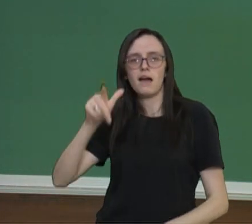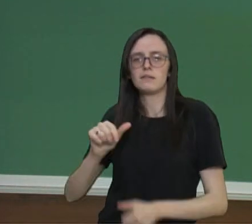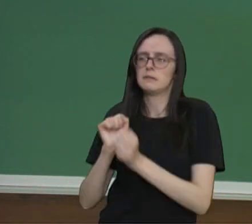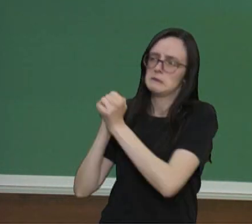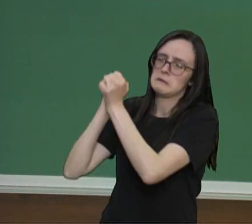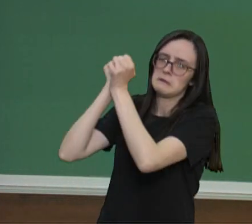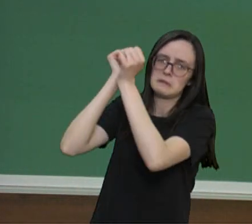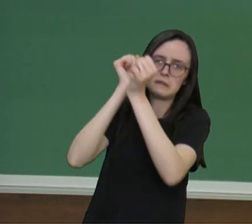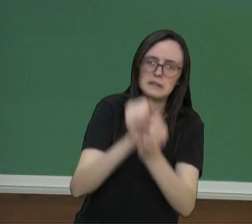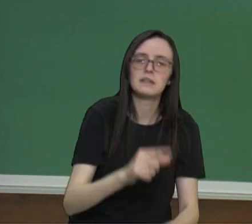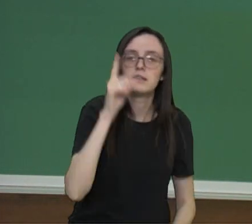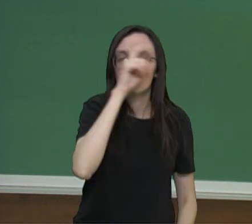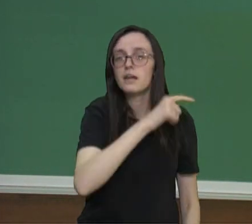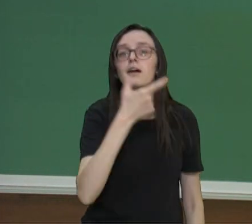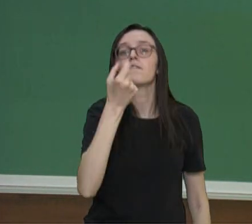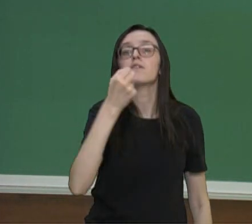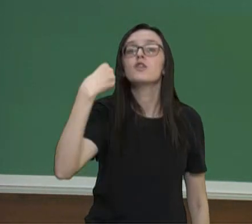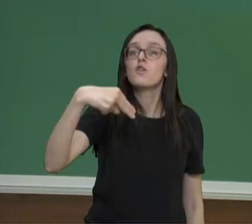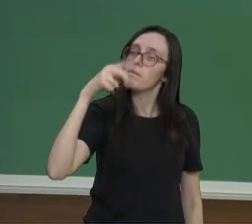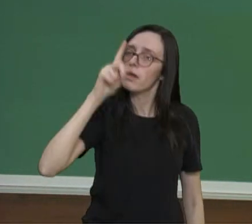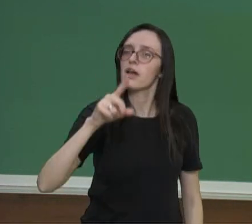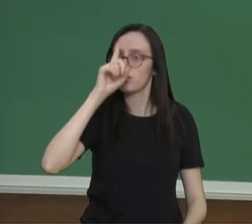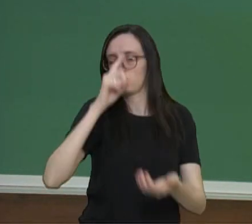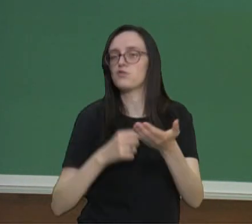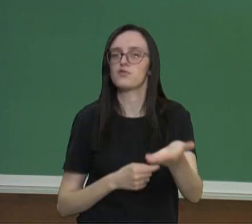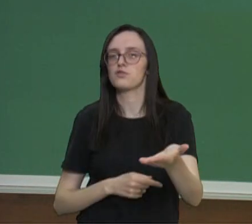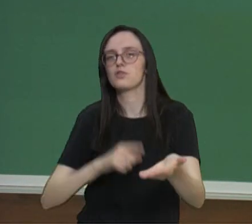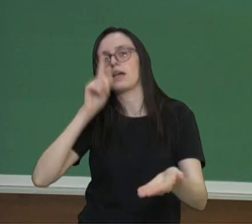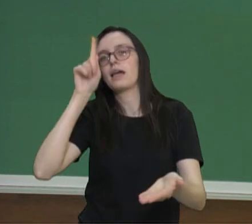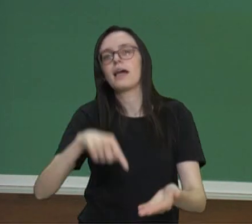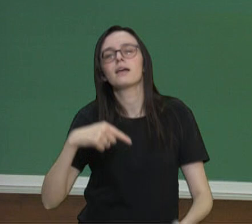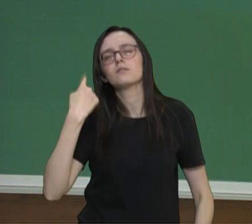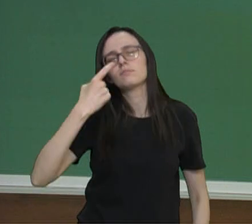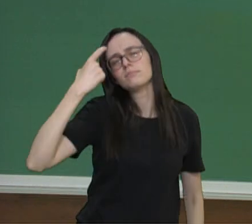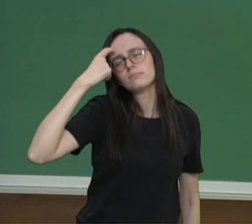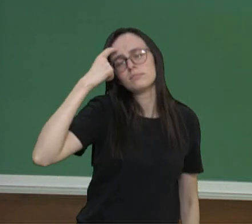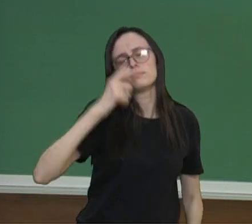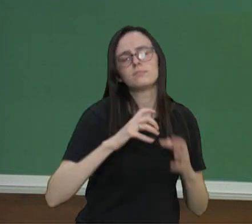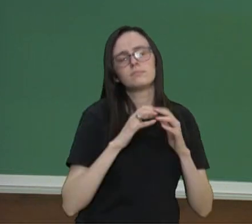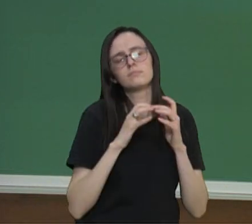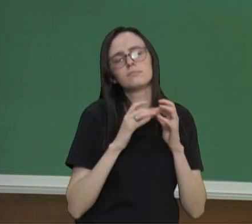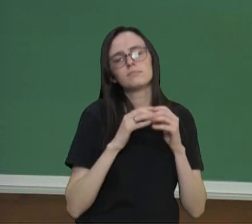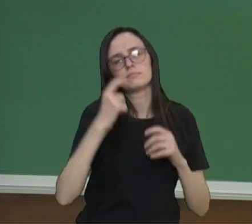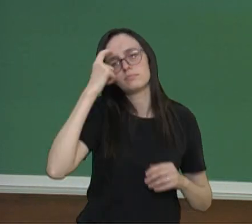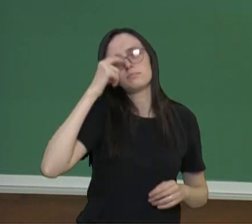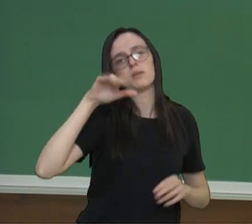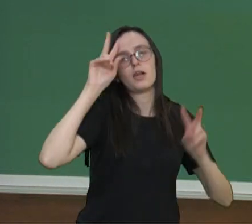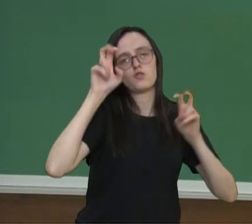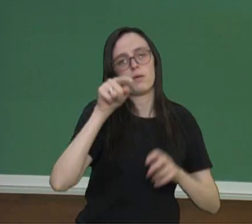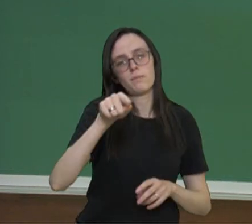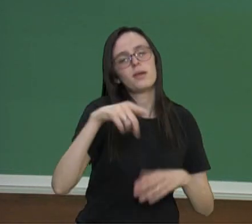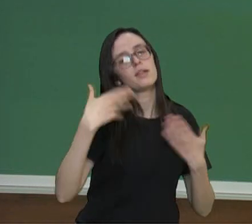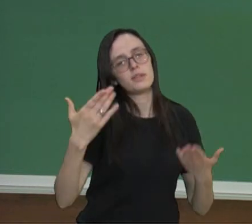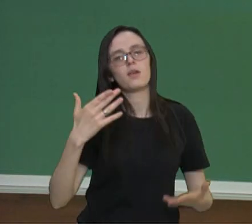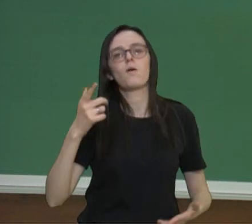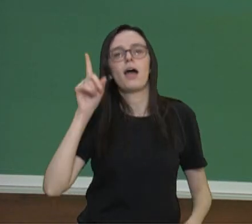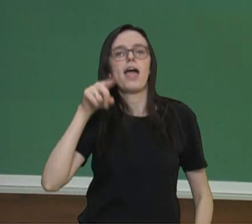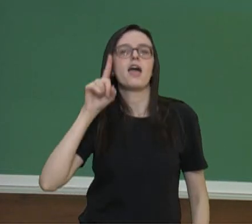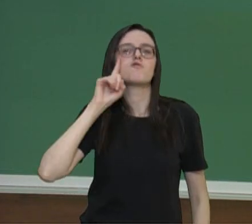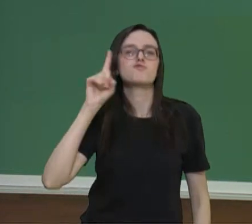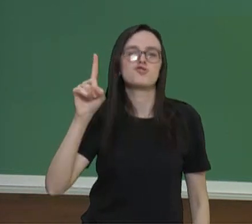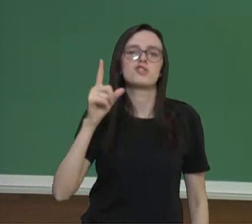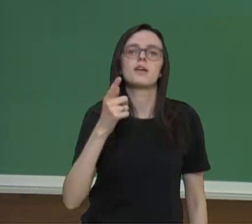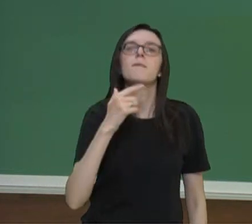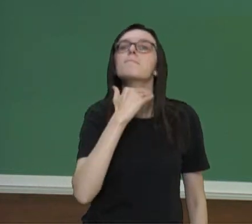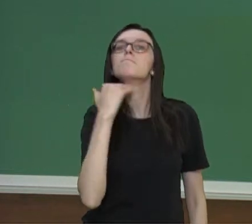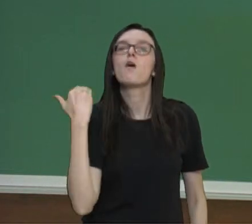pela escravidão, o dia 20 de novembro é esse dia para pensar isso, para se refletir sobre isso. E é escolhido, então, o dia da morte